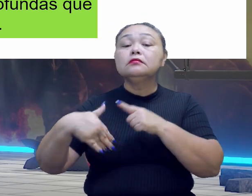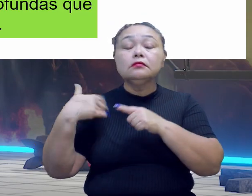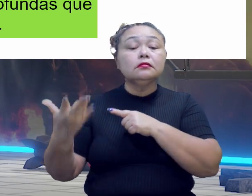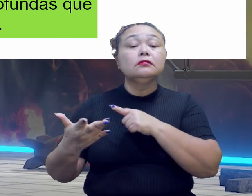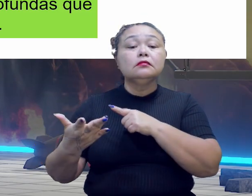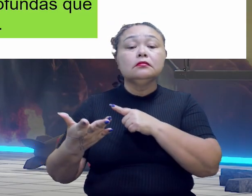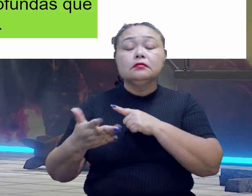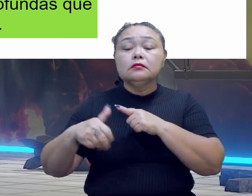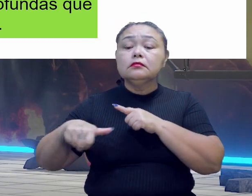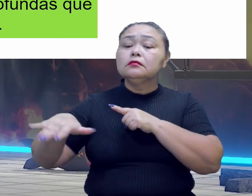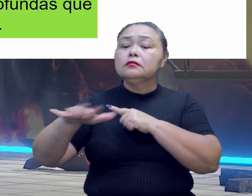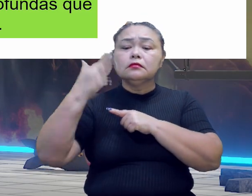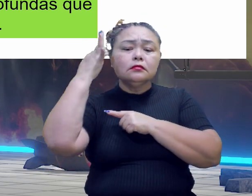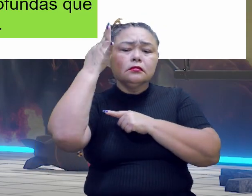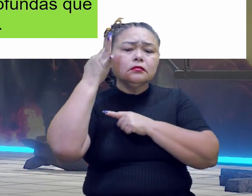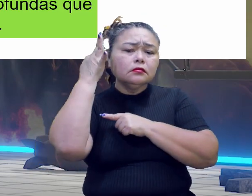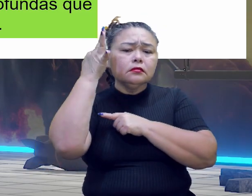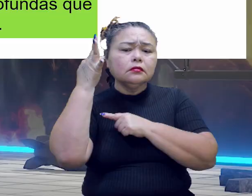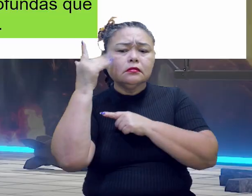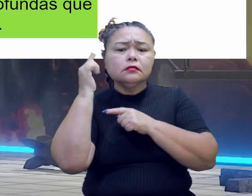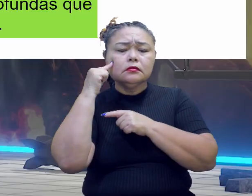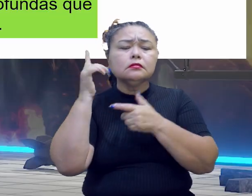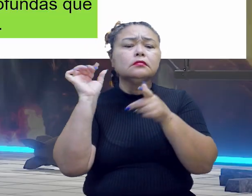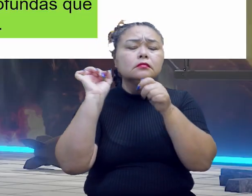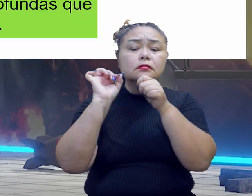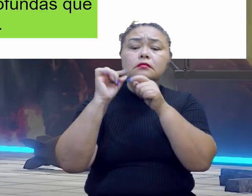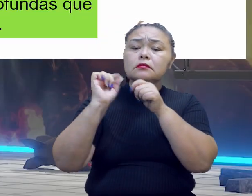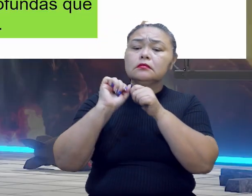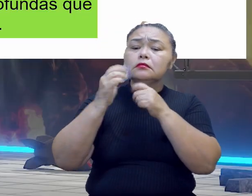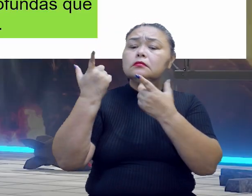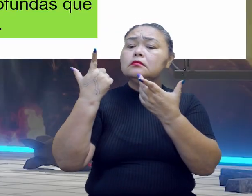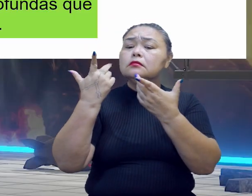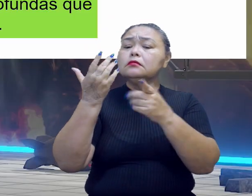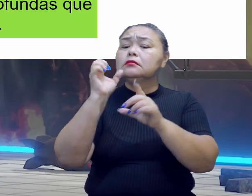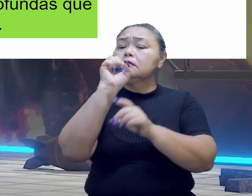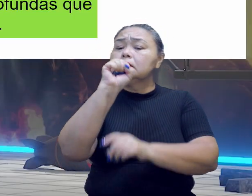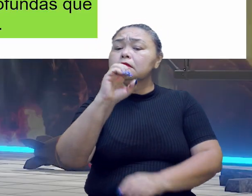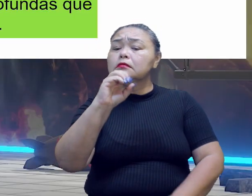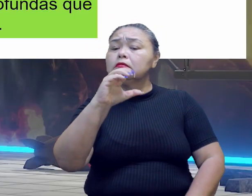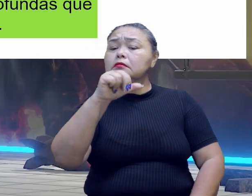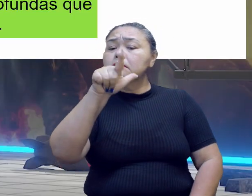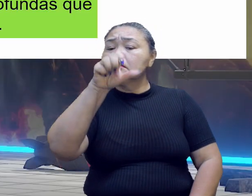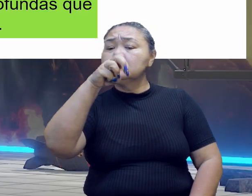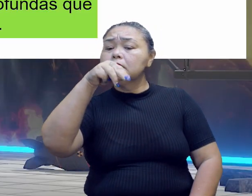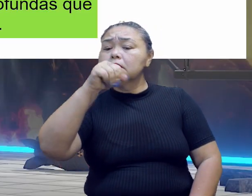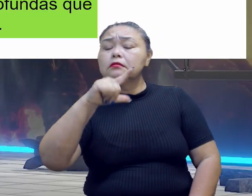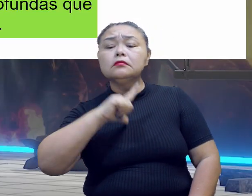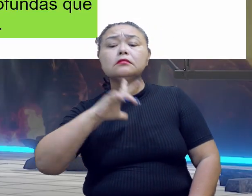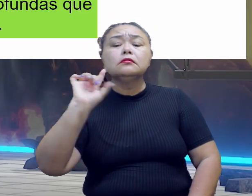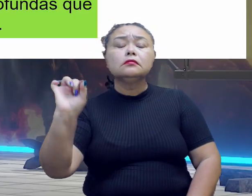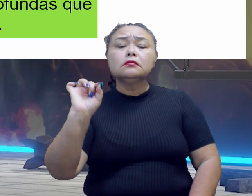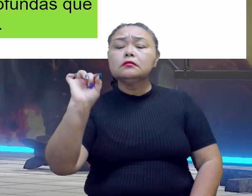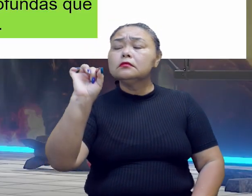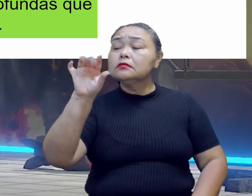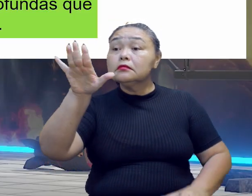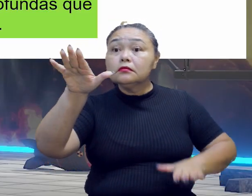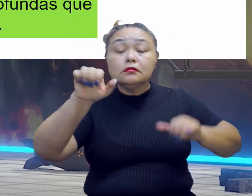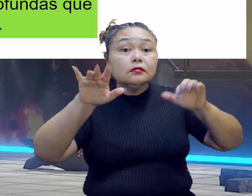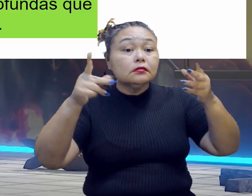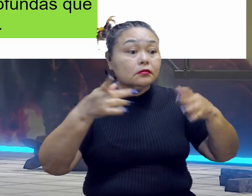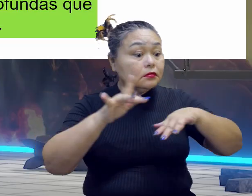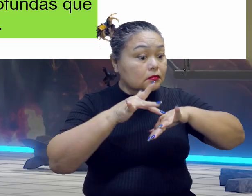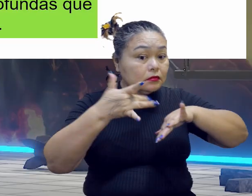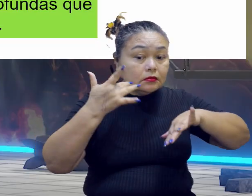era uma filosofia de socialismo, por quê? O que é o socialismo? É a gente pegar toda aquela